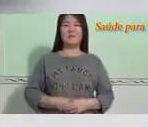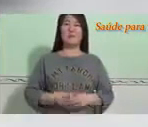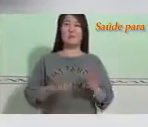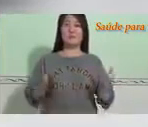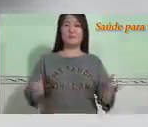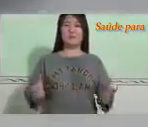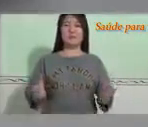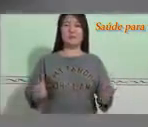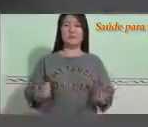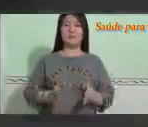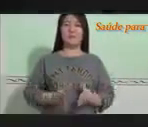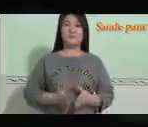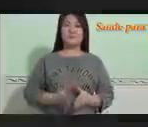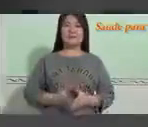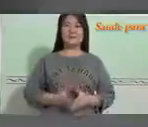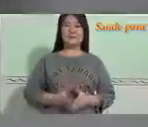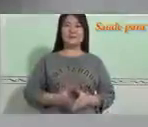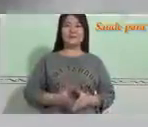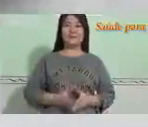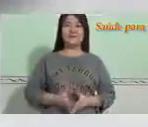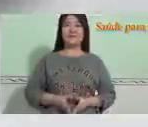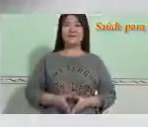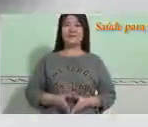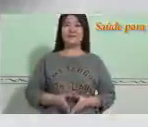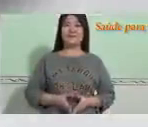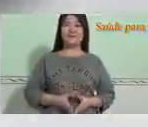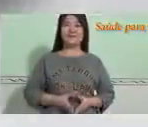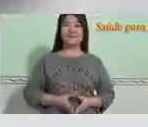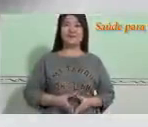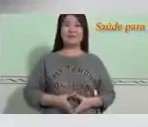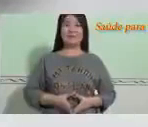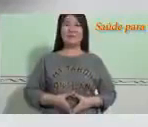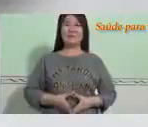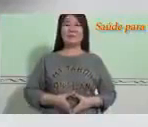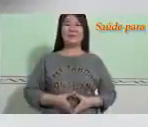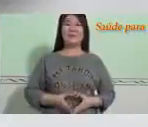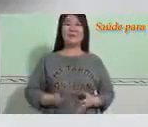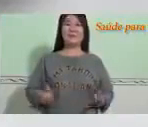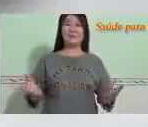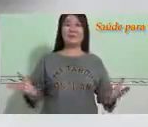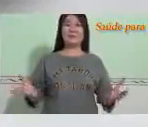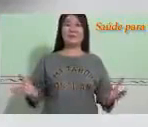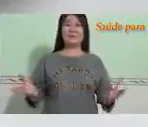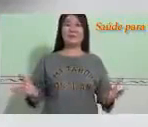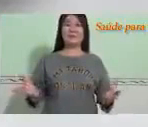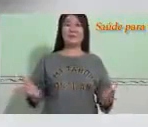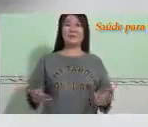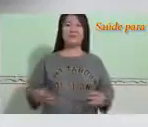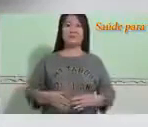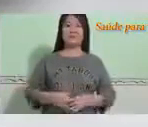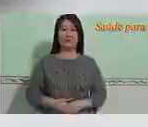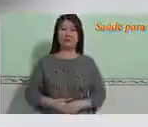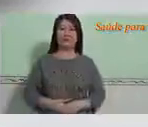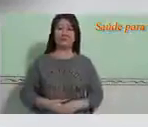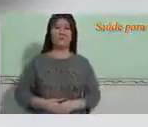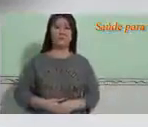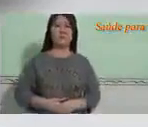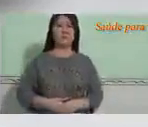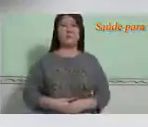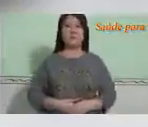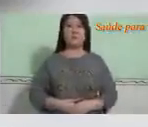MUITOSCASOSSINTOMASMLHORAMAPO, acento agudo, se 2 ou 3 dias apenas com descanso e aplicação de compressas quentes na região, vírgula,